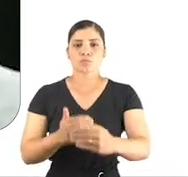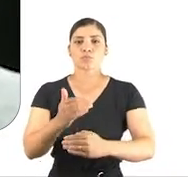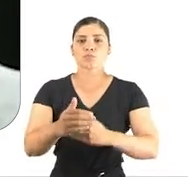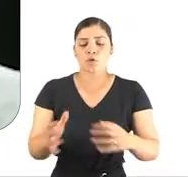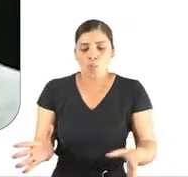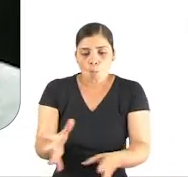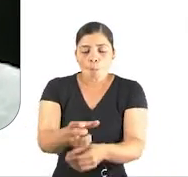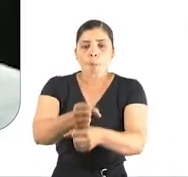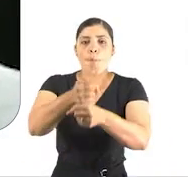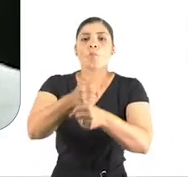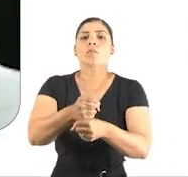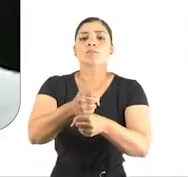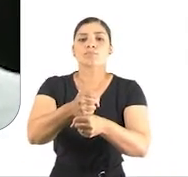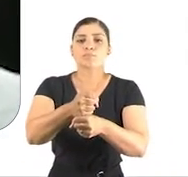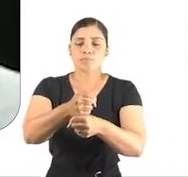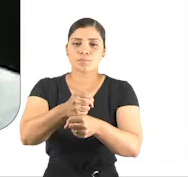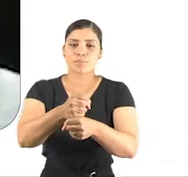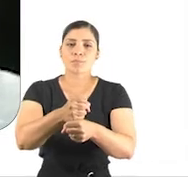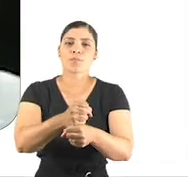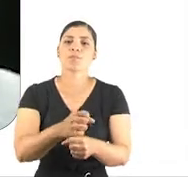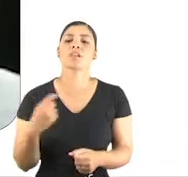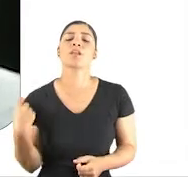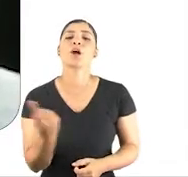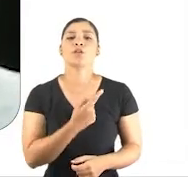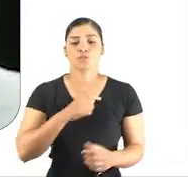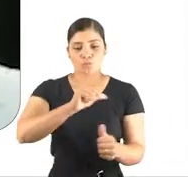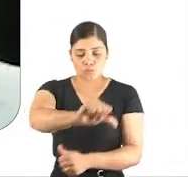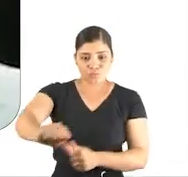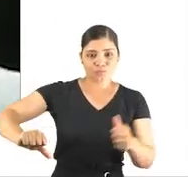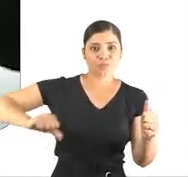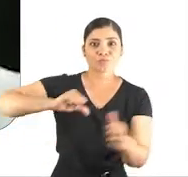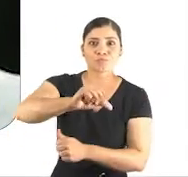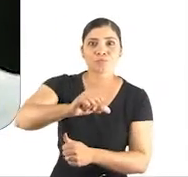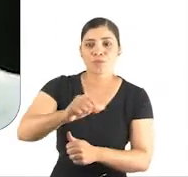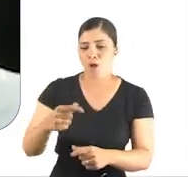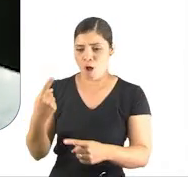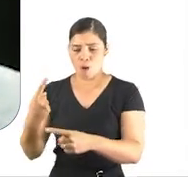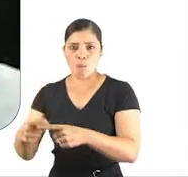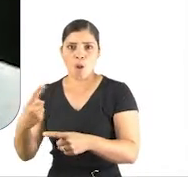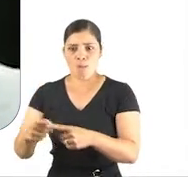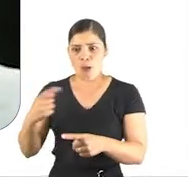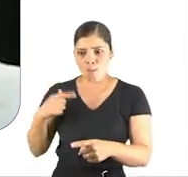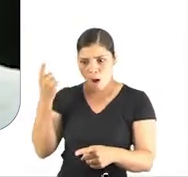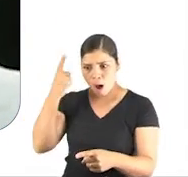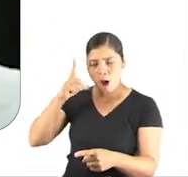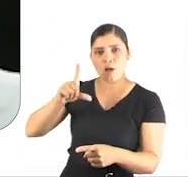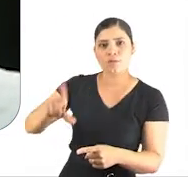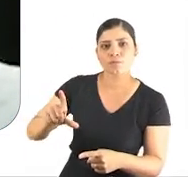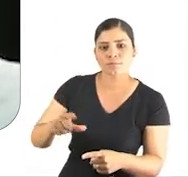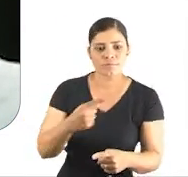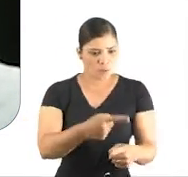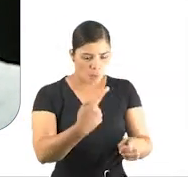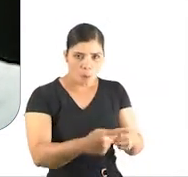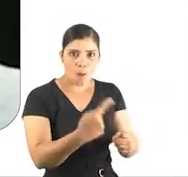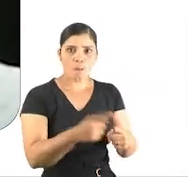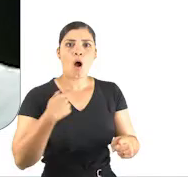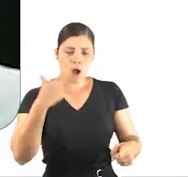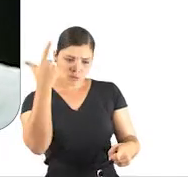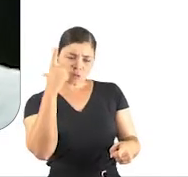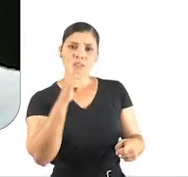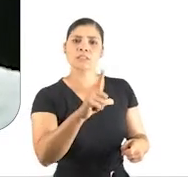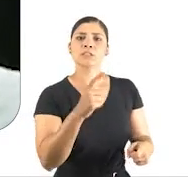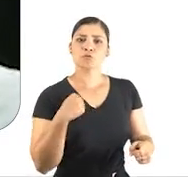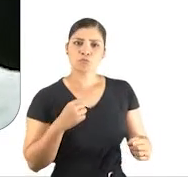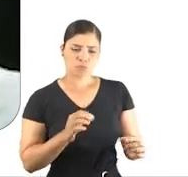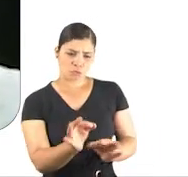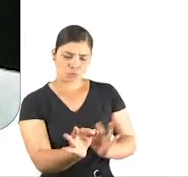e ágil, transformando, né, acostumados a resolver dores corporativas com automação inteligente de